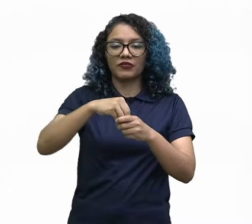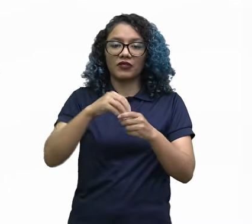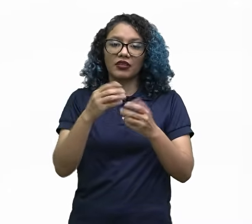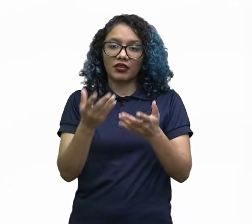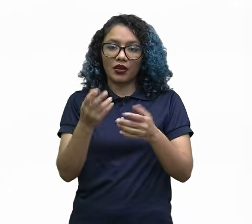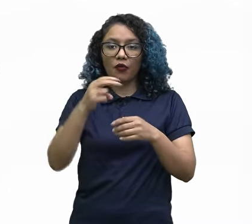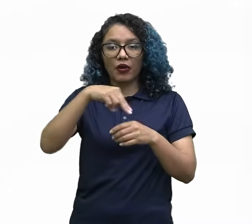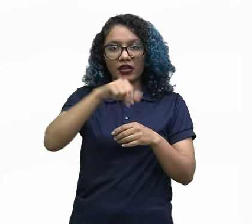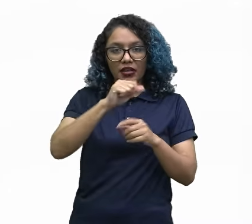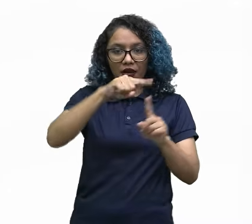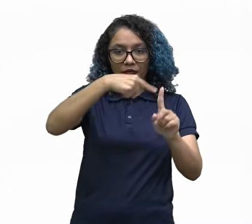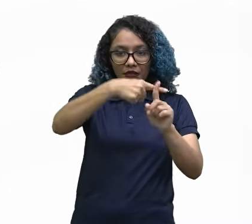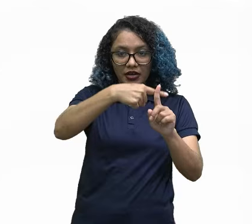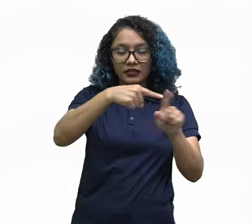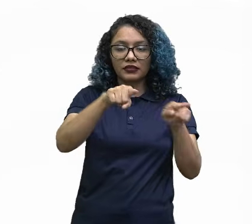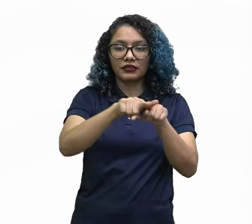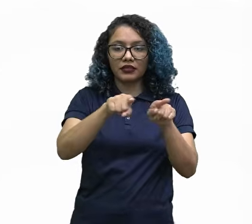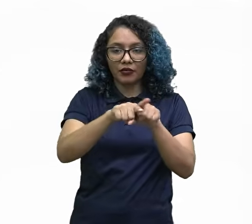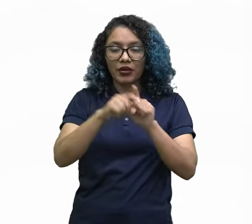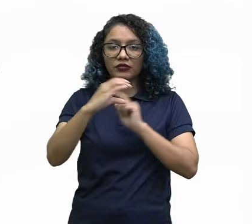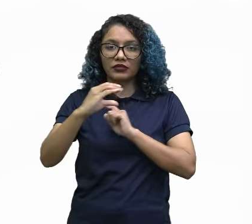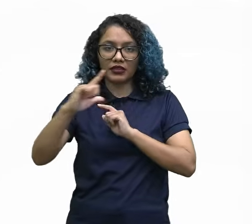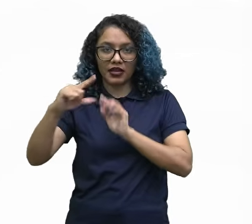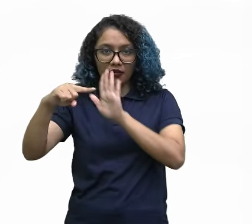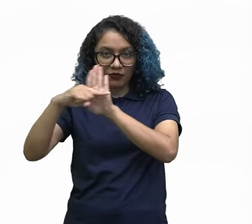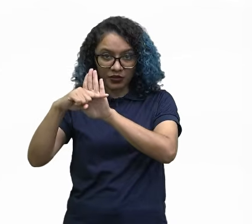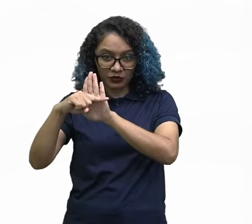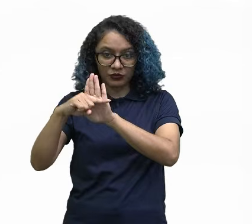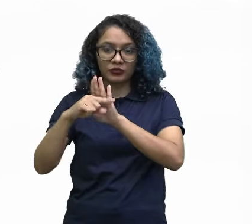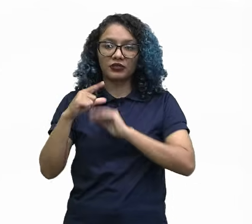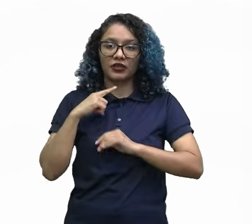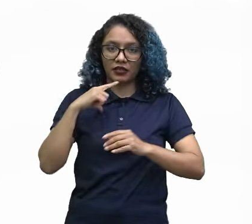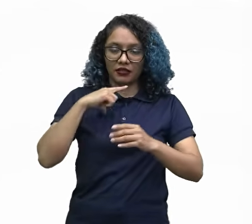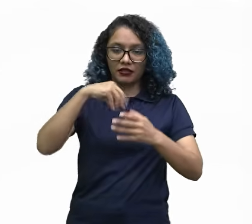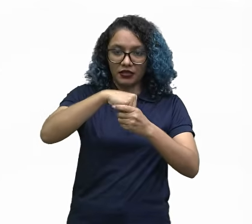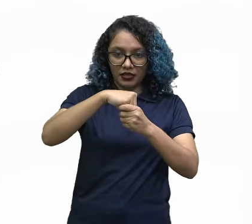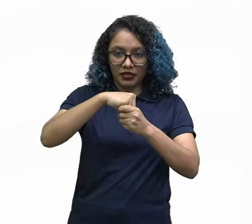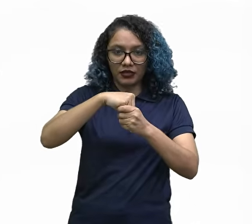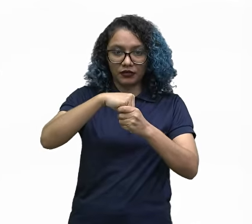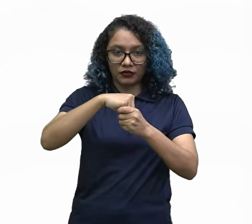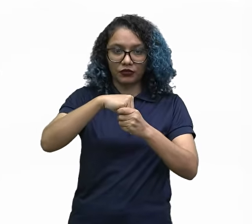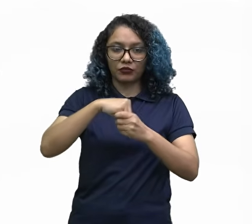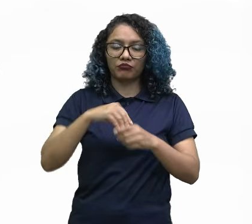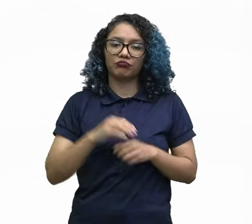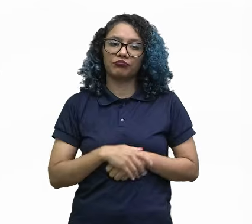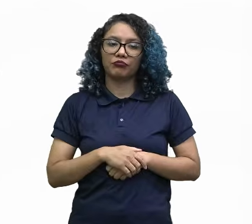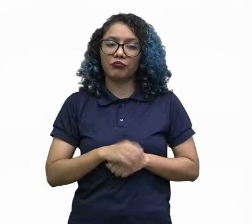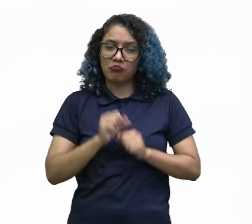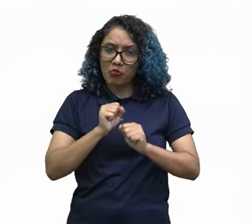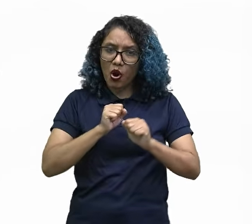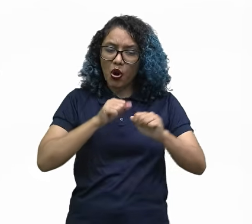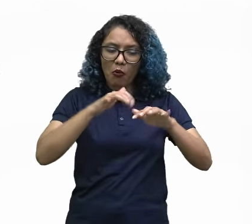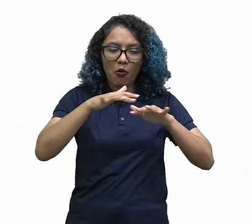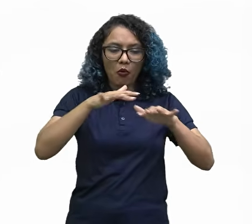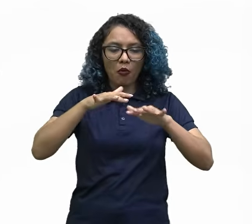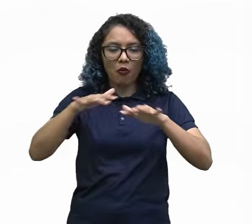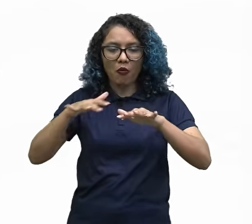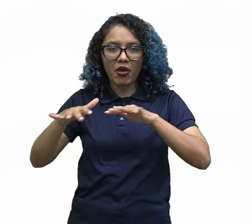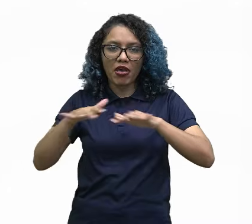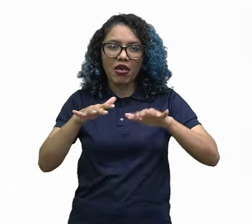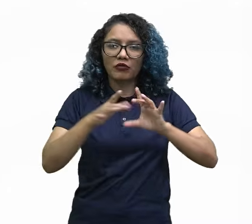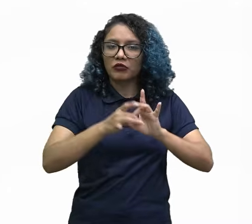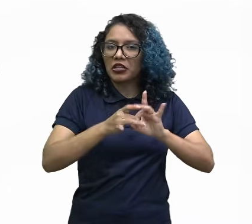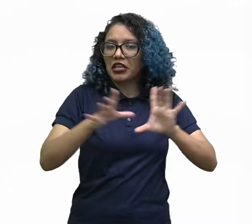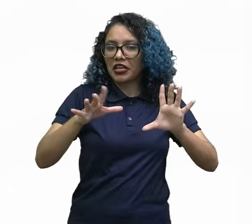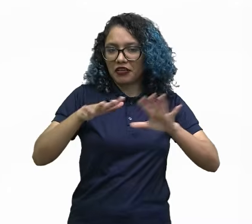sódio, Na+, e o cloreto, Cl-. Eles ganham maior liberdade de movimento, né? Eles vão estar